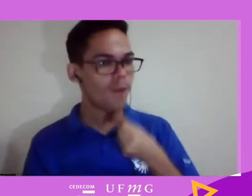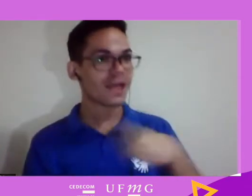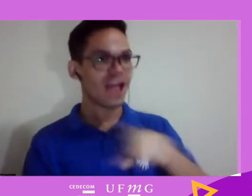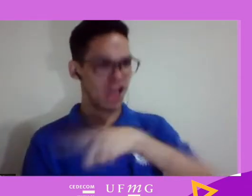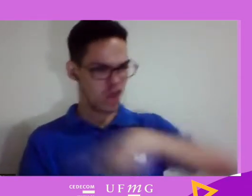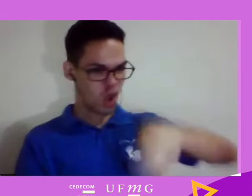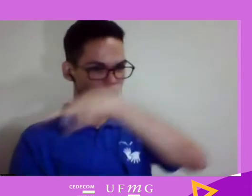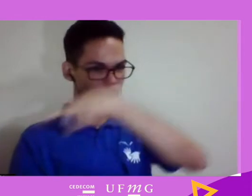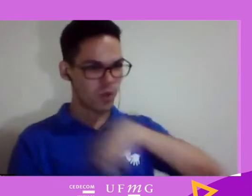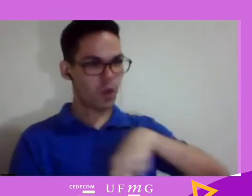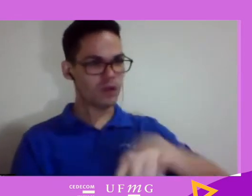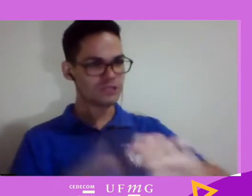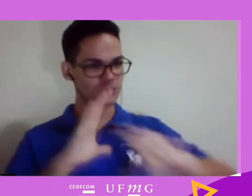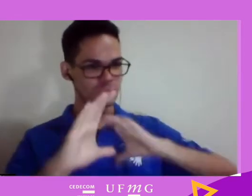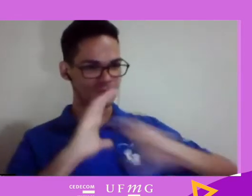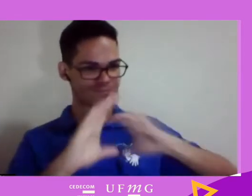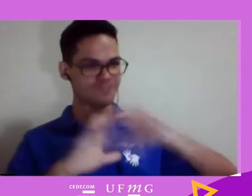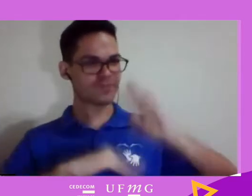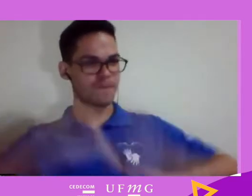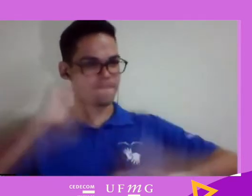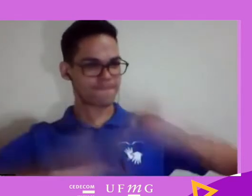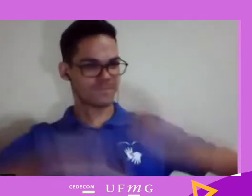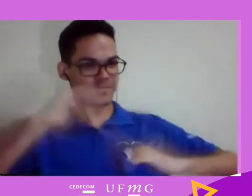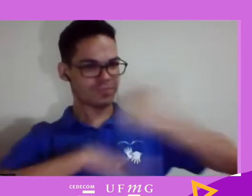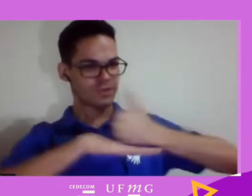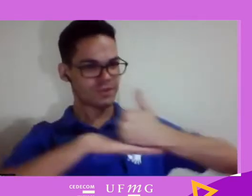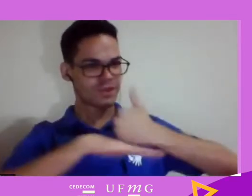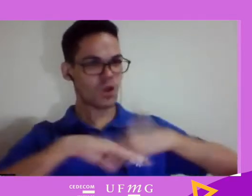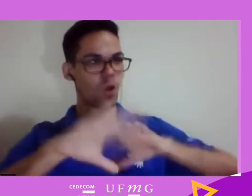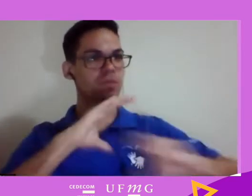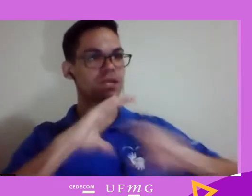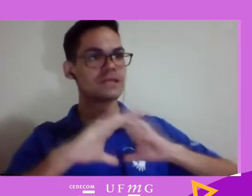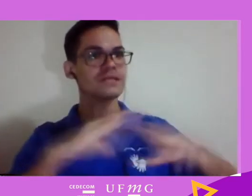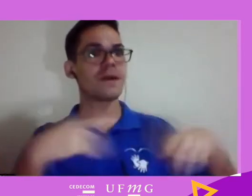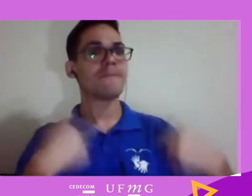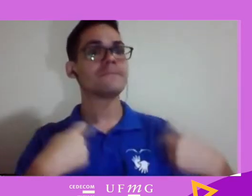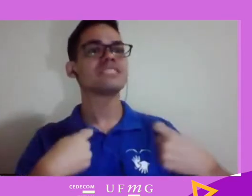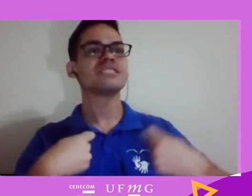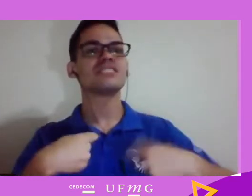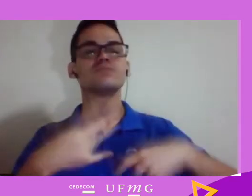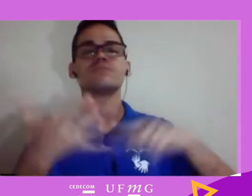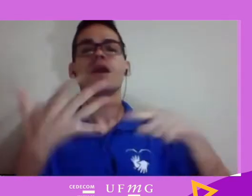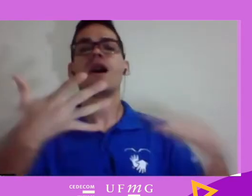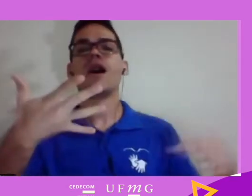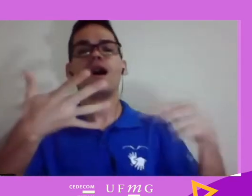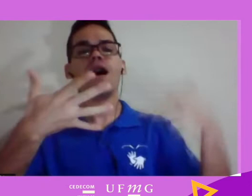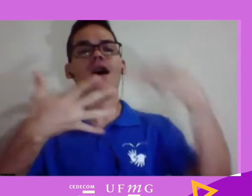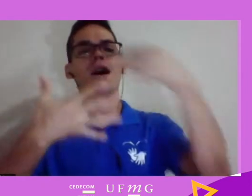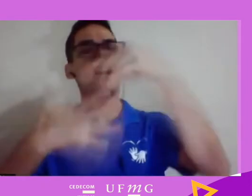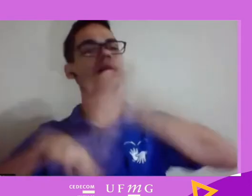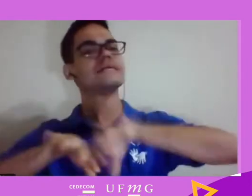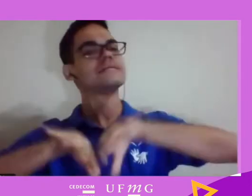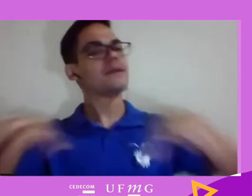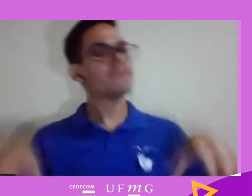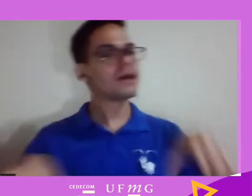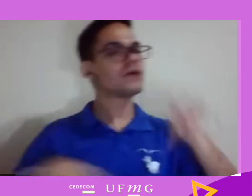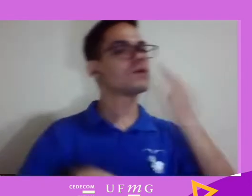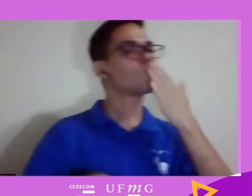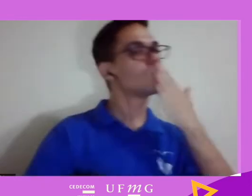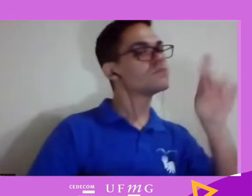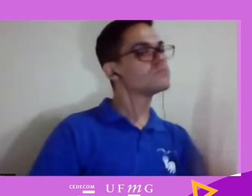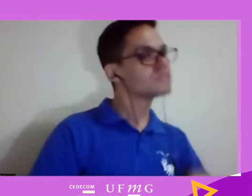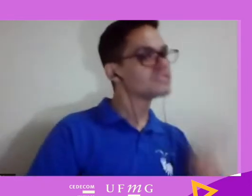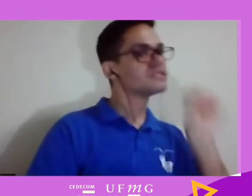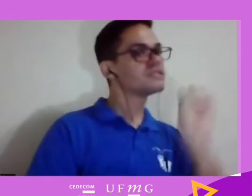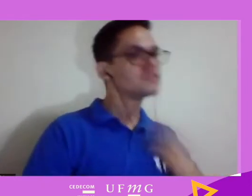critérios para diferenciar o que é um bot sofisticado de um não. A gente tem indícios, mas a gente sempre trafega numa